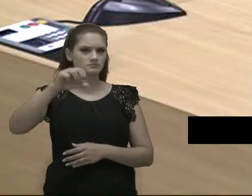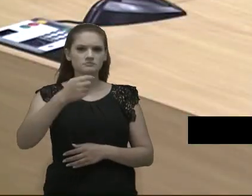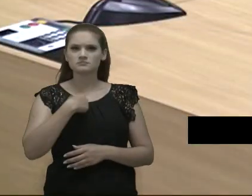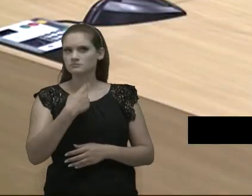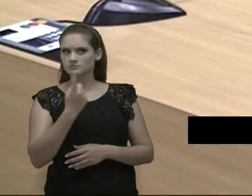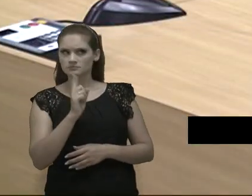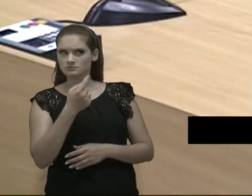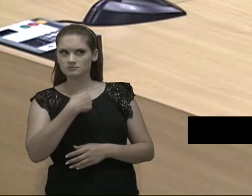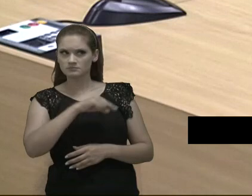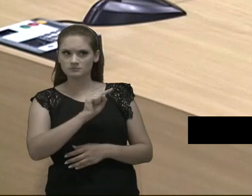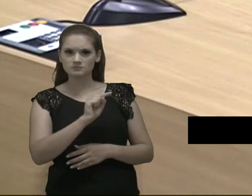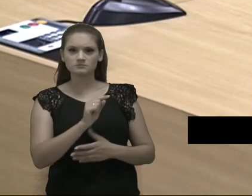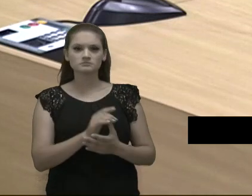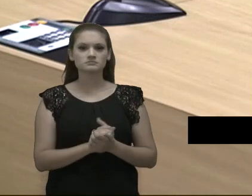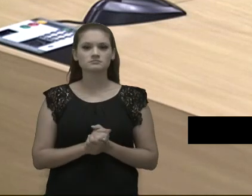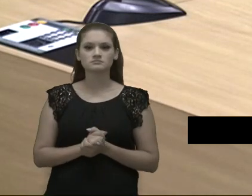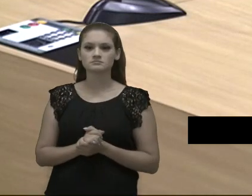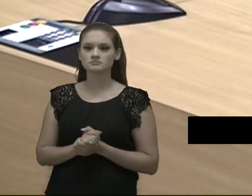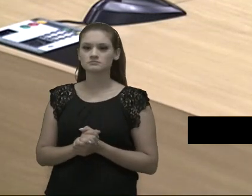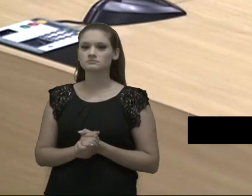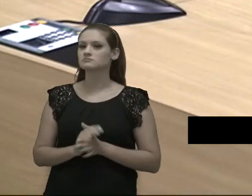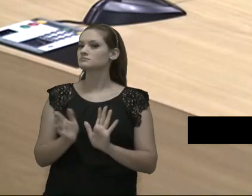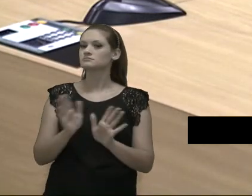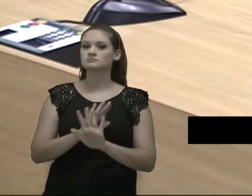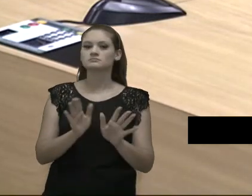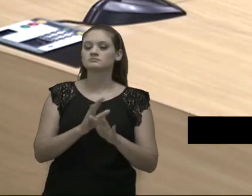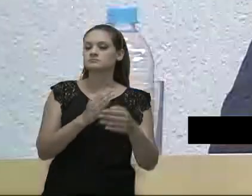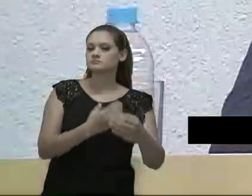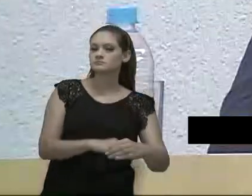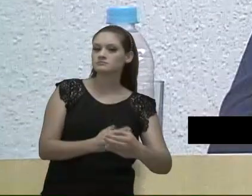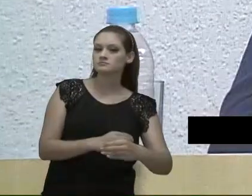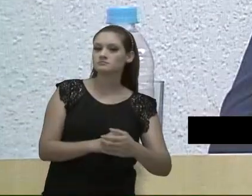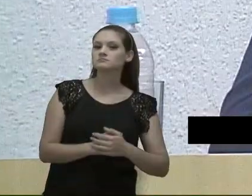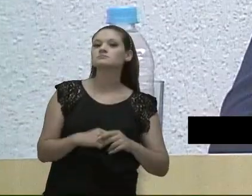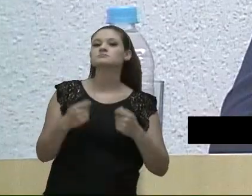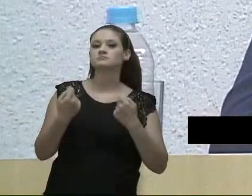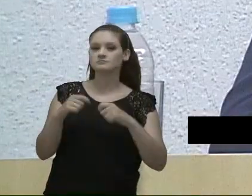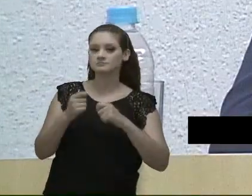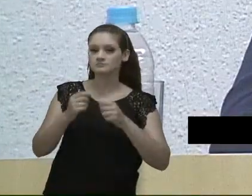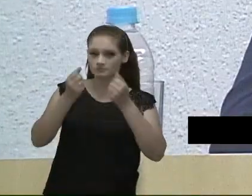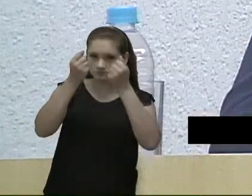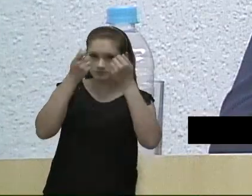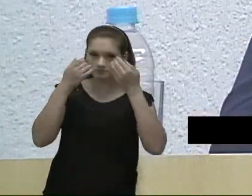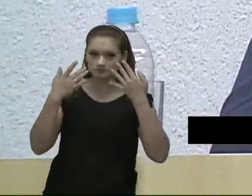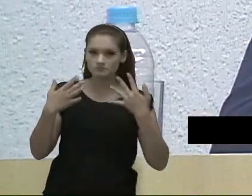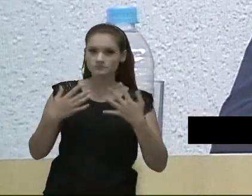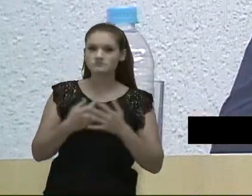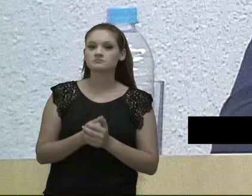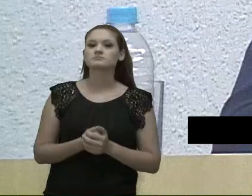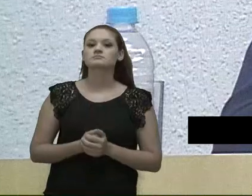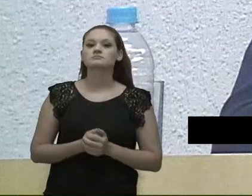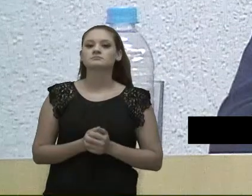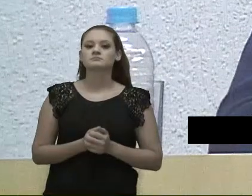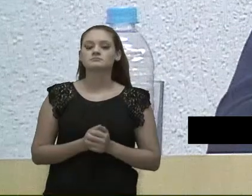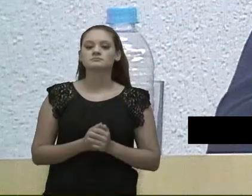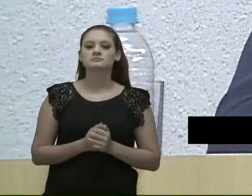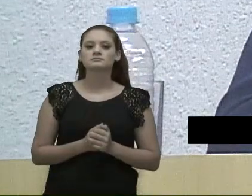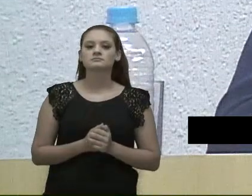participei de nenhum processo. Isso é justamente para ser bem claro mesmo essa pergunta, por isso que eu reforcei.